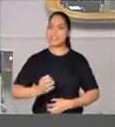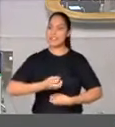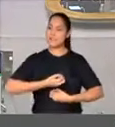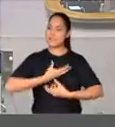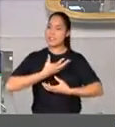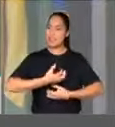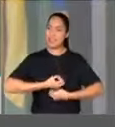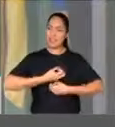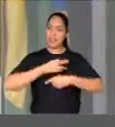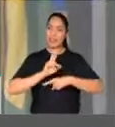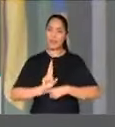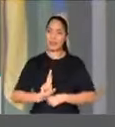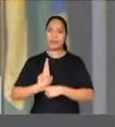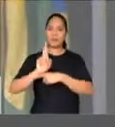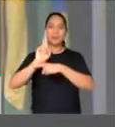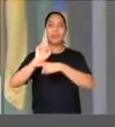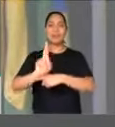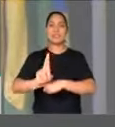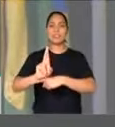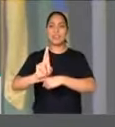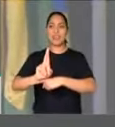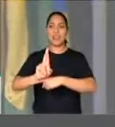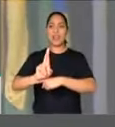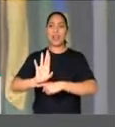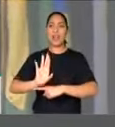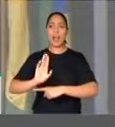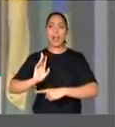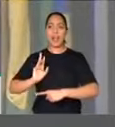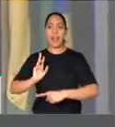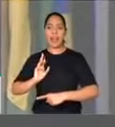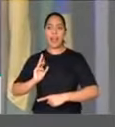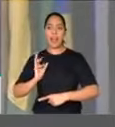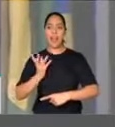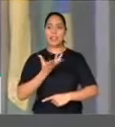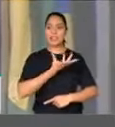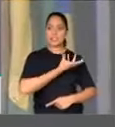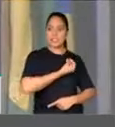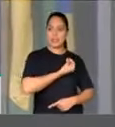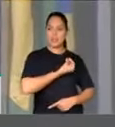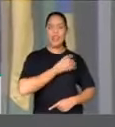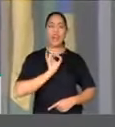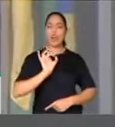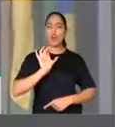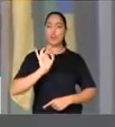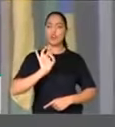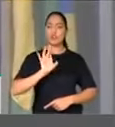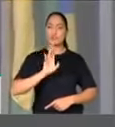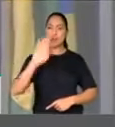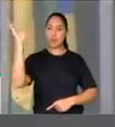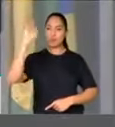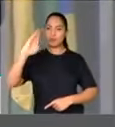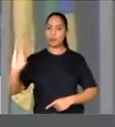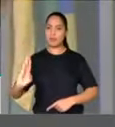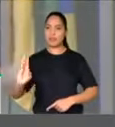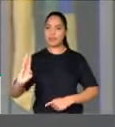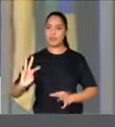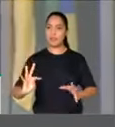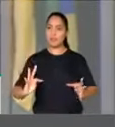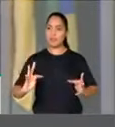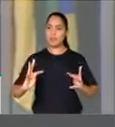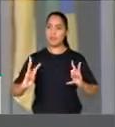aqui representando as trans, não só da família brasileira, mas as trans de todo o